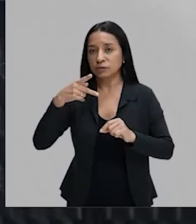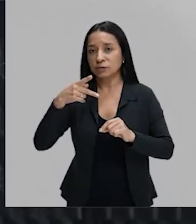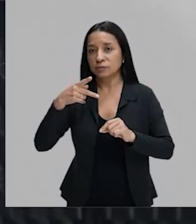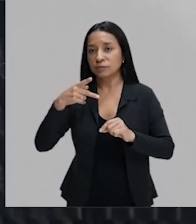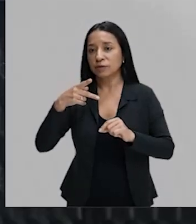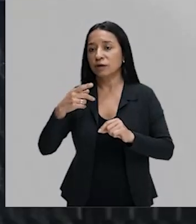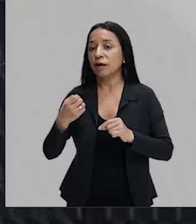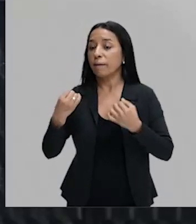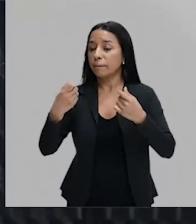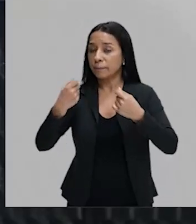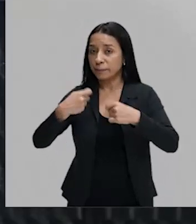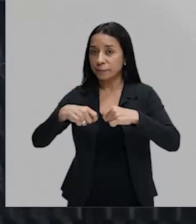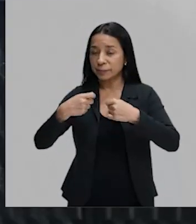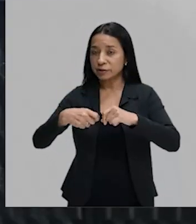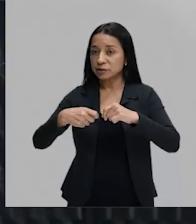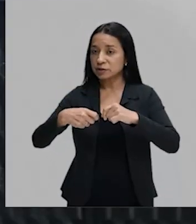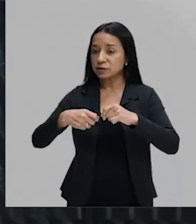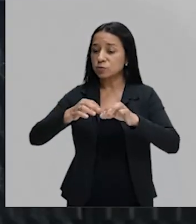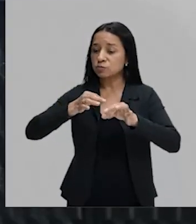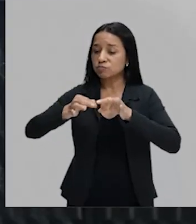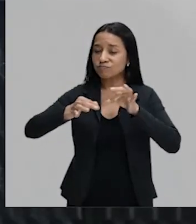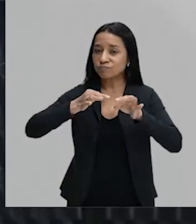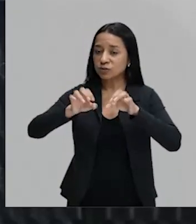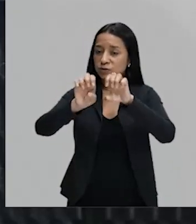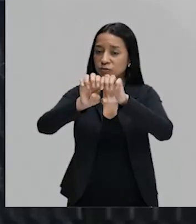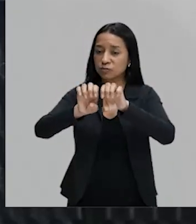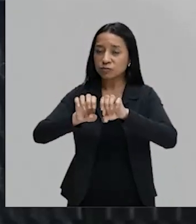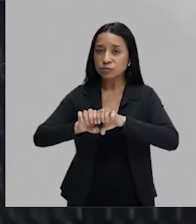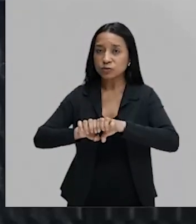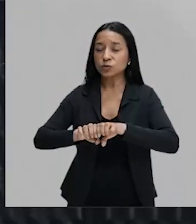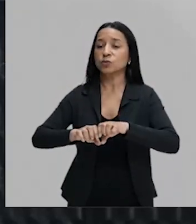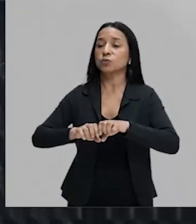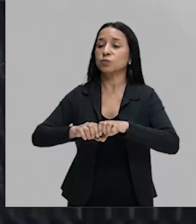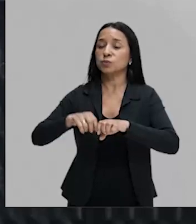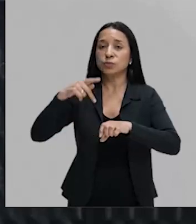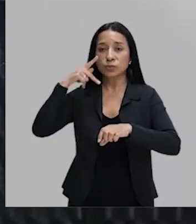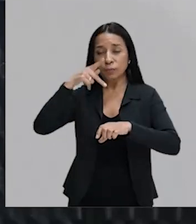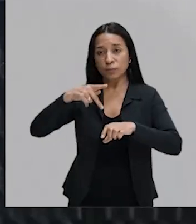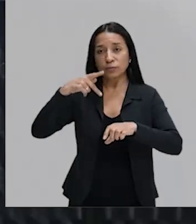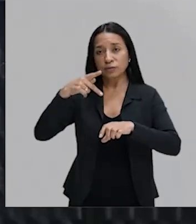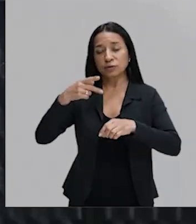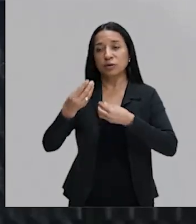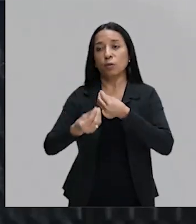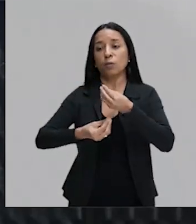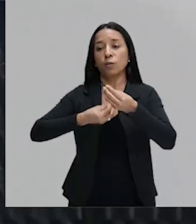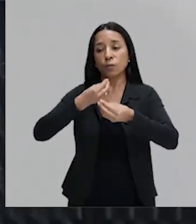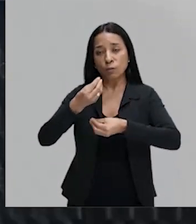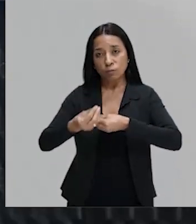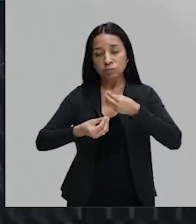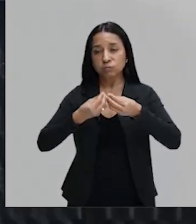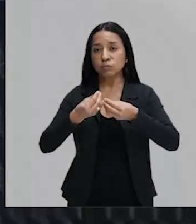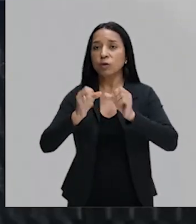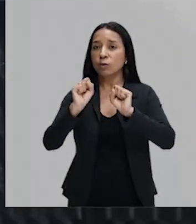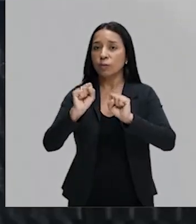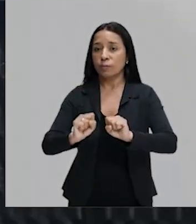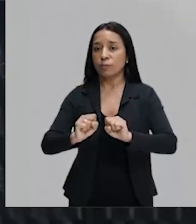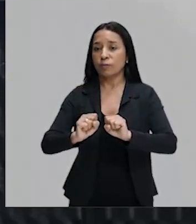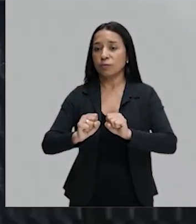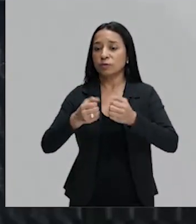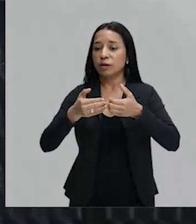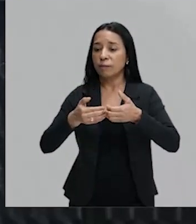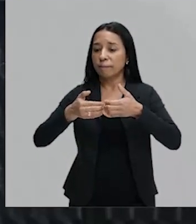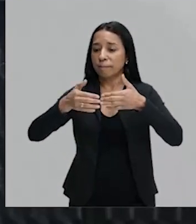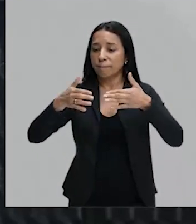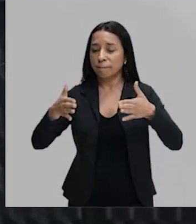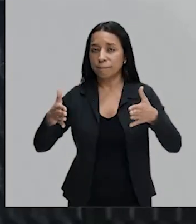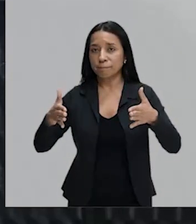articular uma estrutura política, uma forma política que pudesse dar espaço